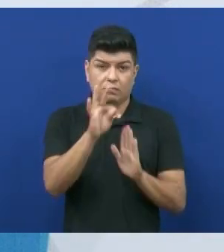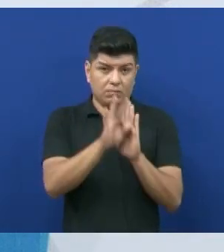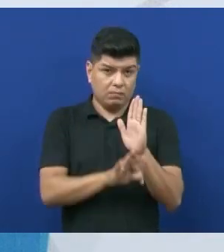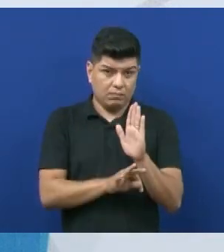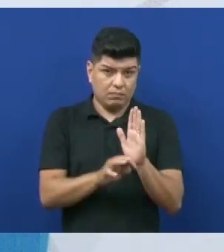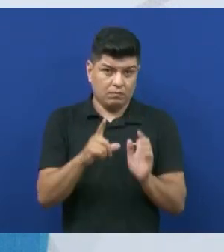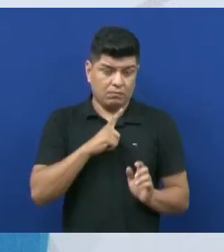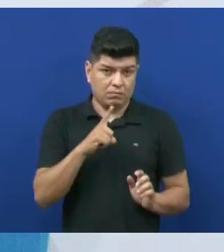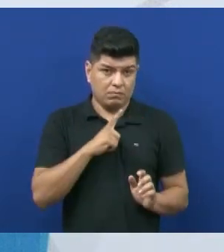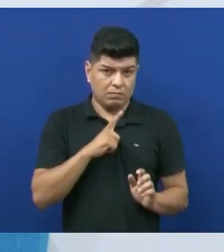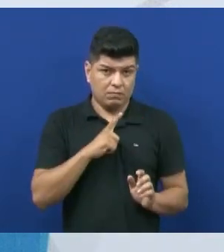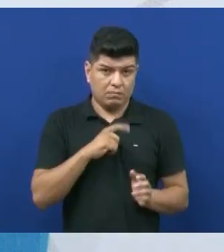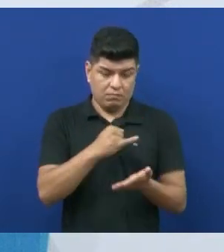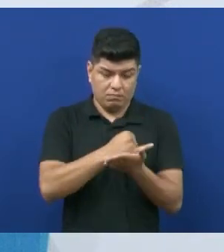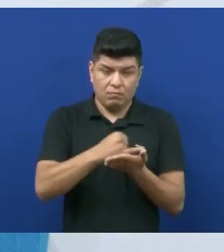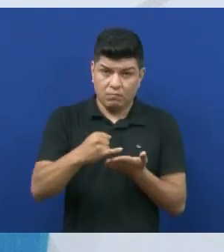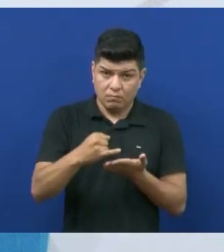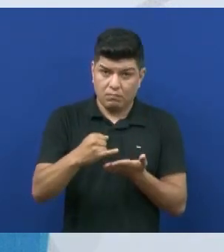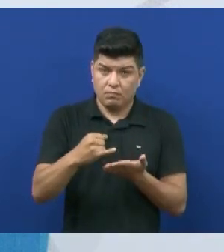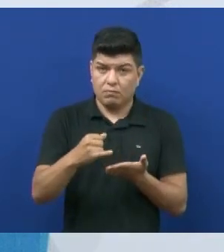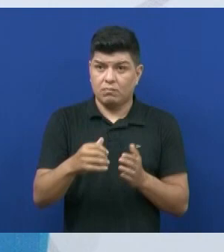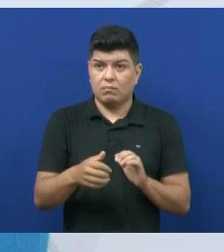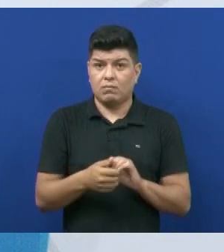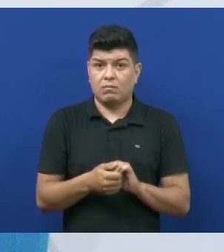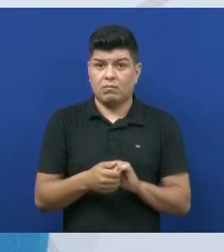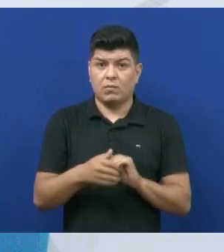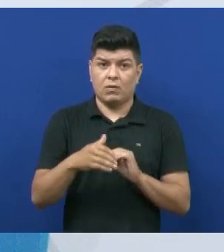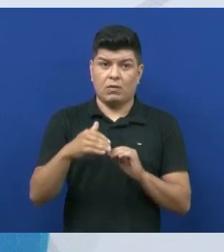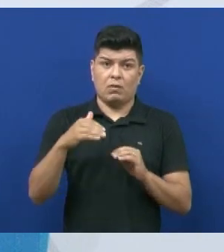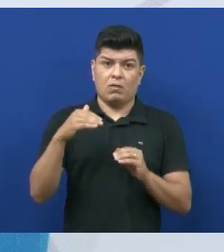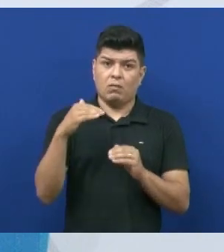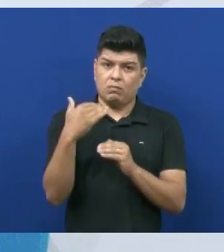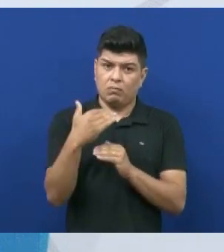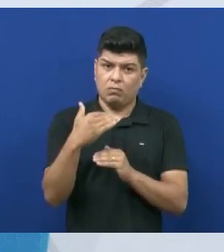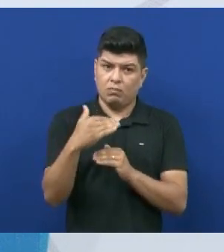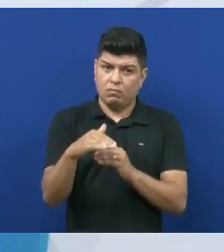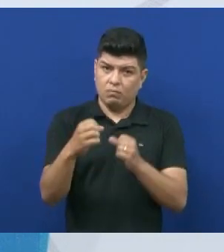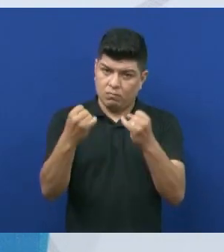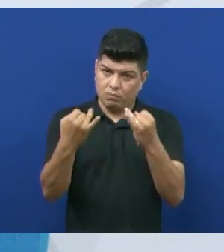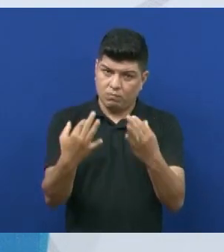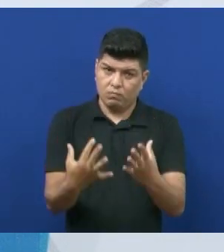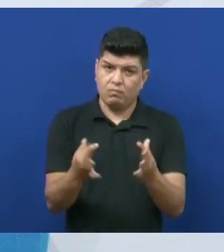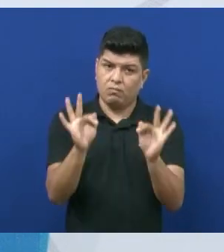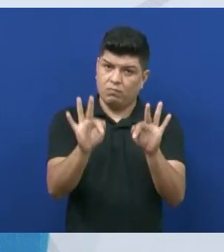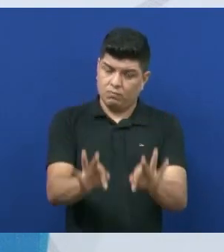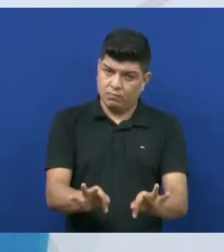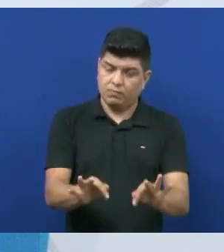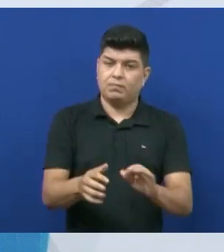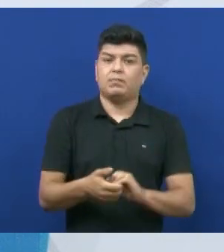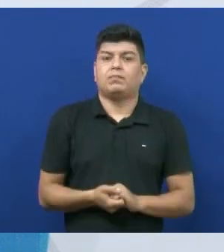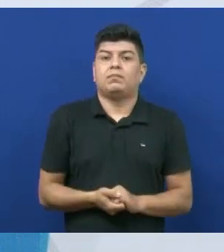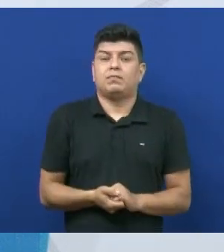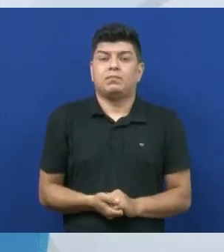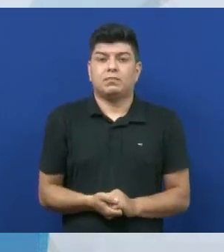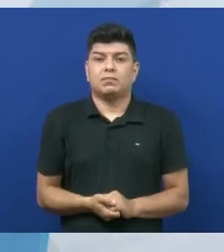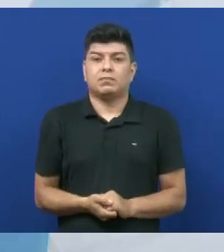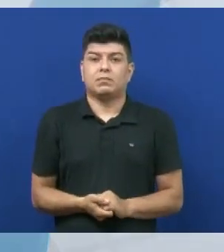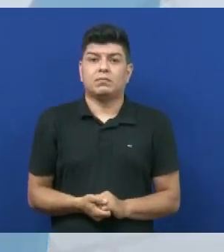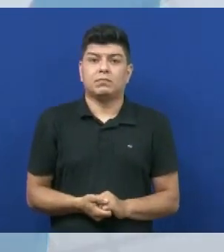texto possui uma introdução, um desenvolvimento e uma conclusão. E ele